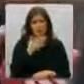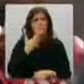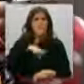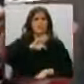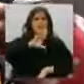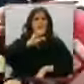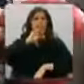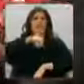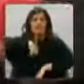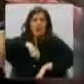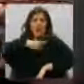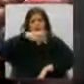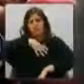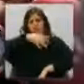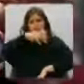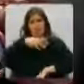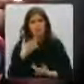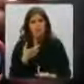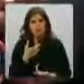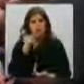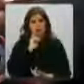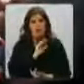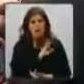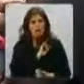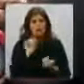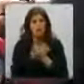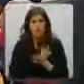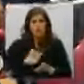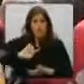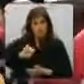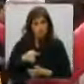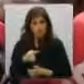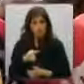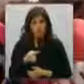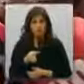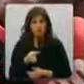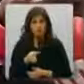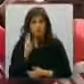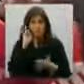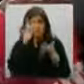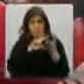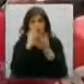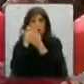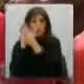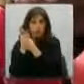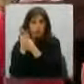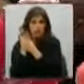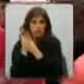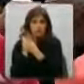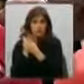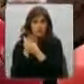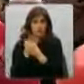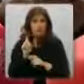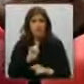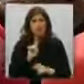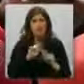horas as senhoras jornalista deveria consultar o processo e ver e não fazer uma